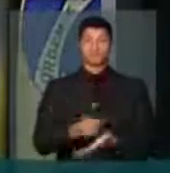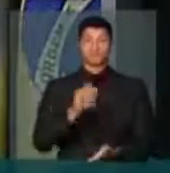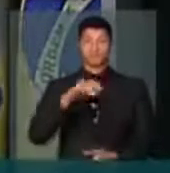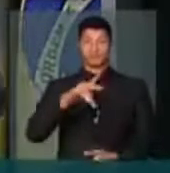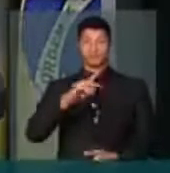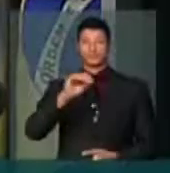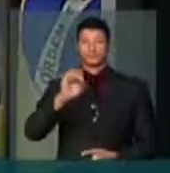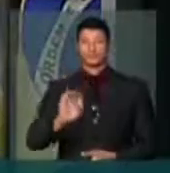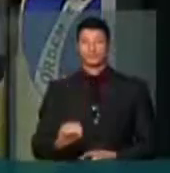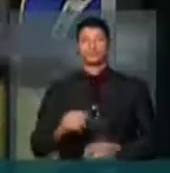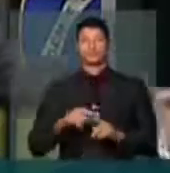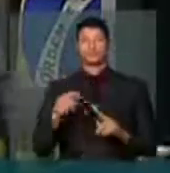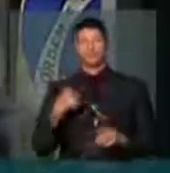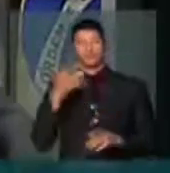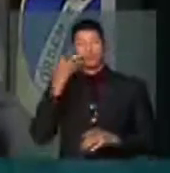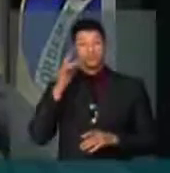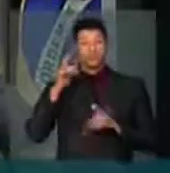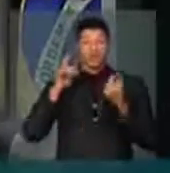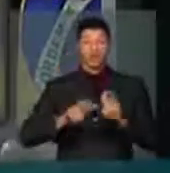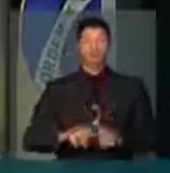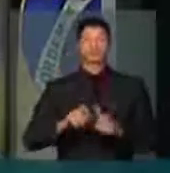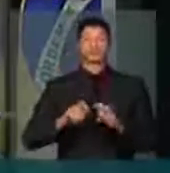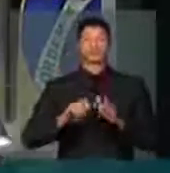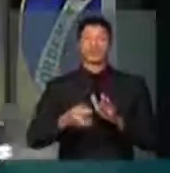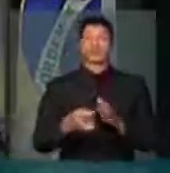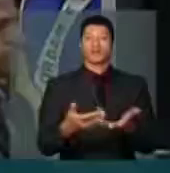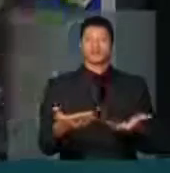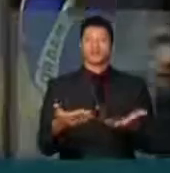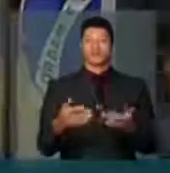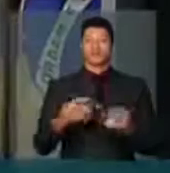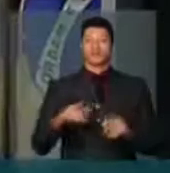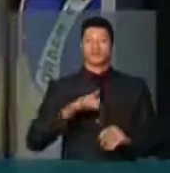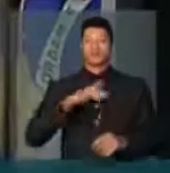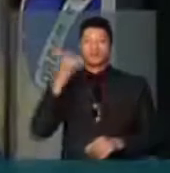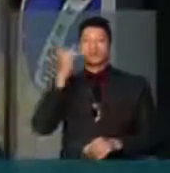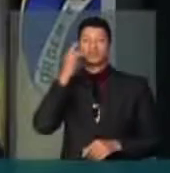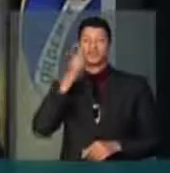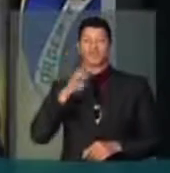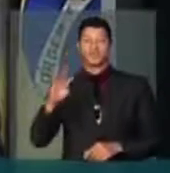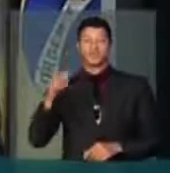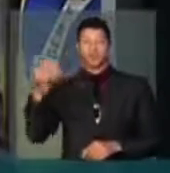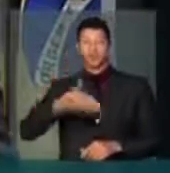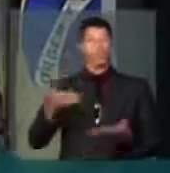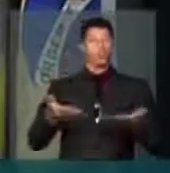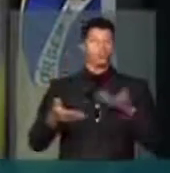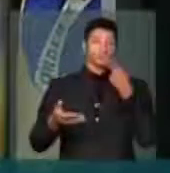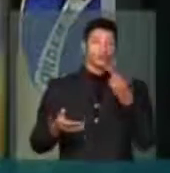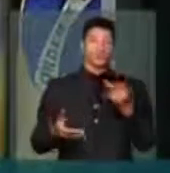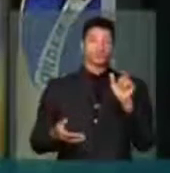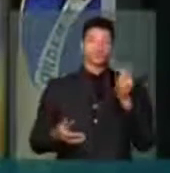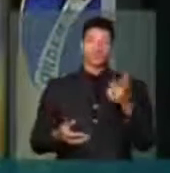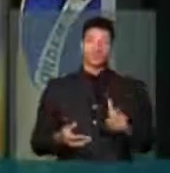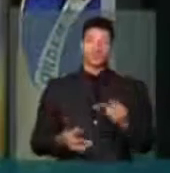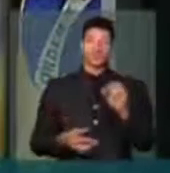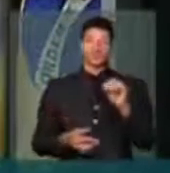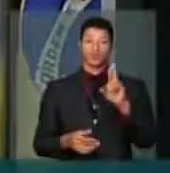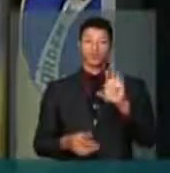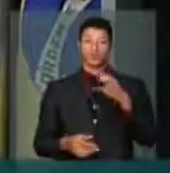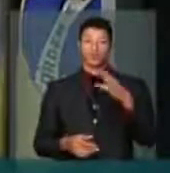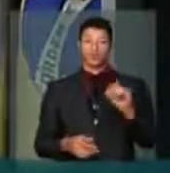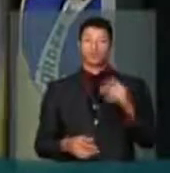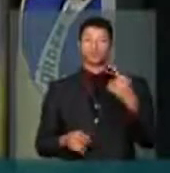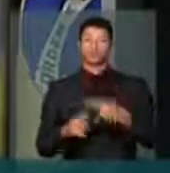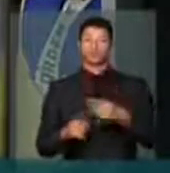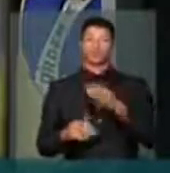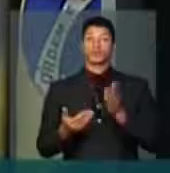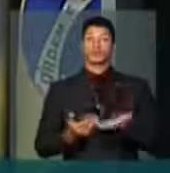imposto. Mas eu não sei onde que está a chave. Ainda teve deputado do PT que veio aqui hoje dizer que não tinha orçamento porque o Congresso não